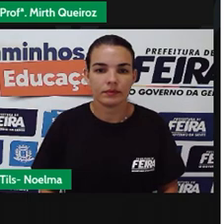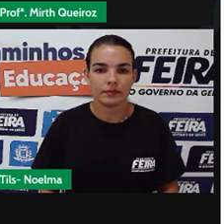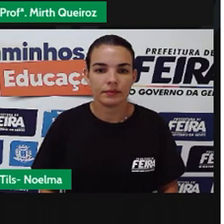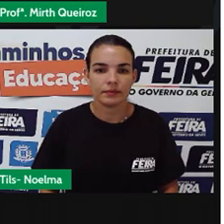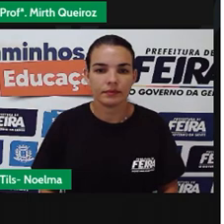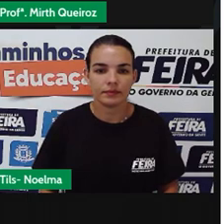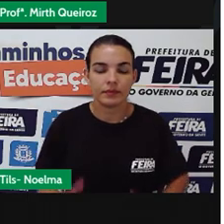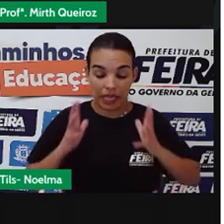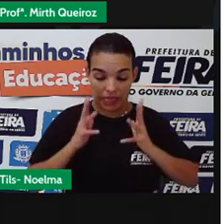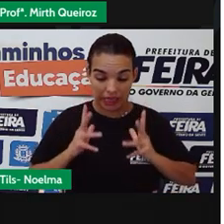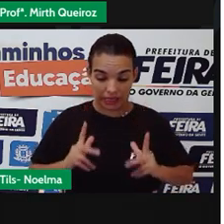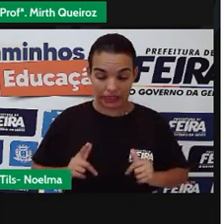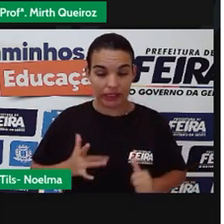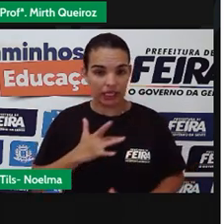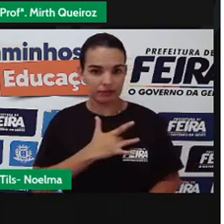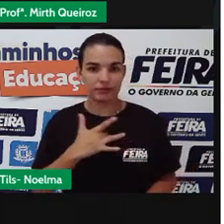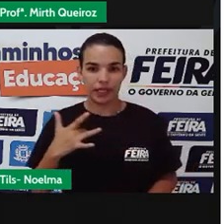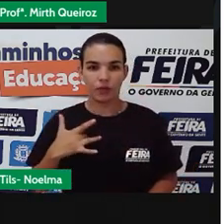E aí